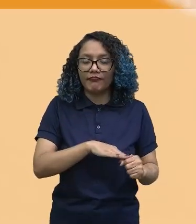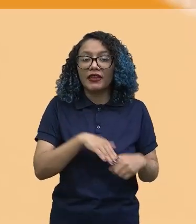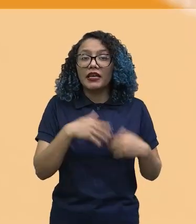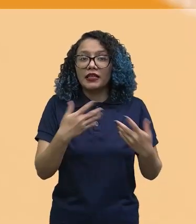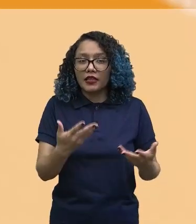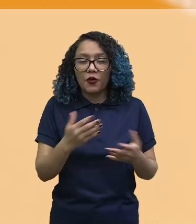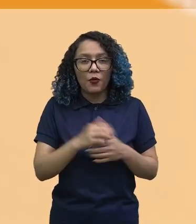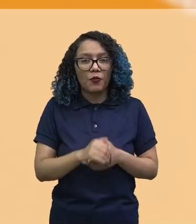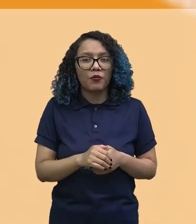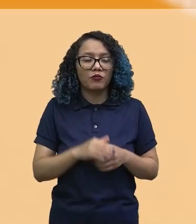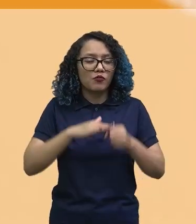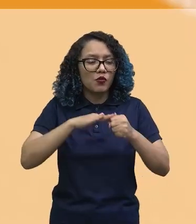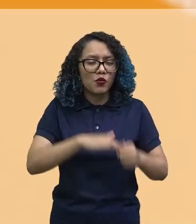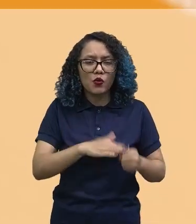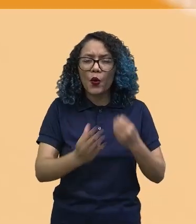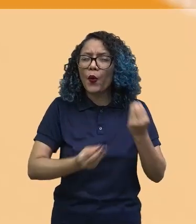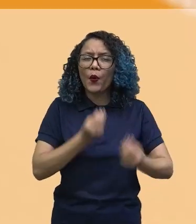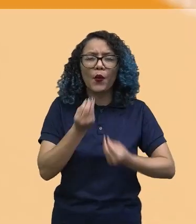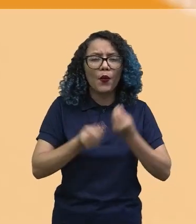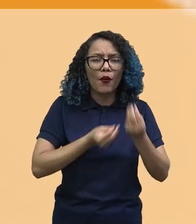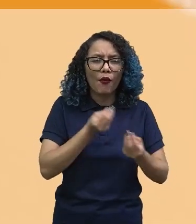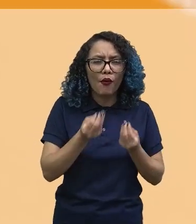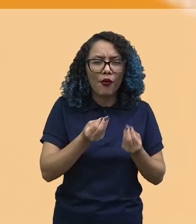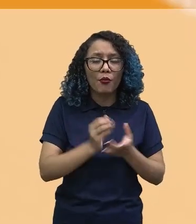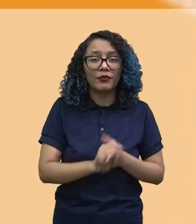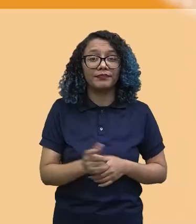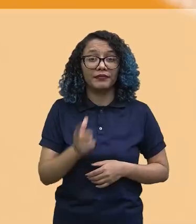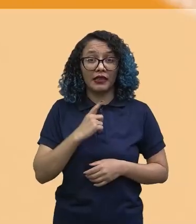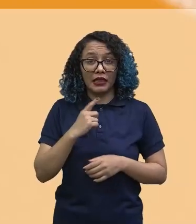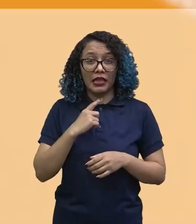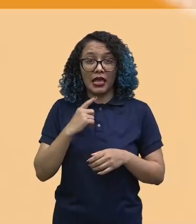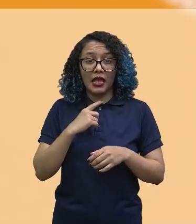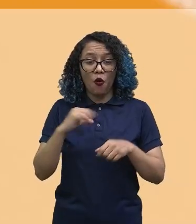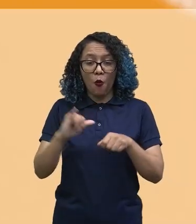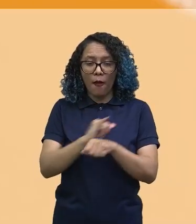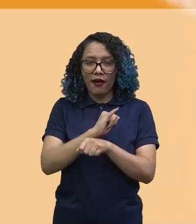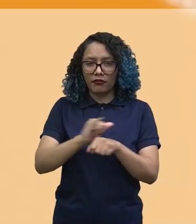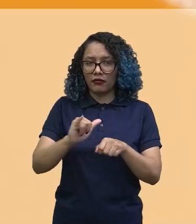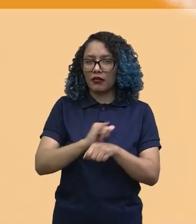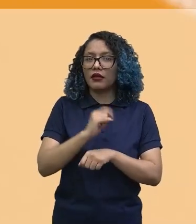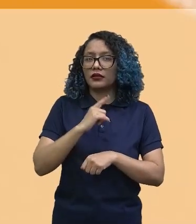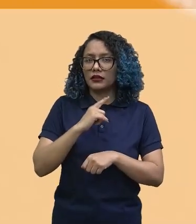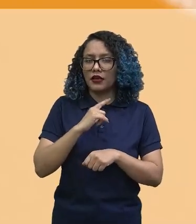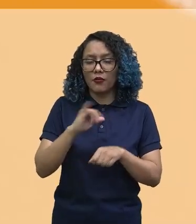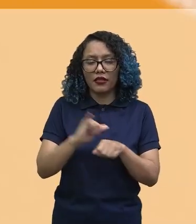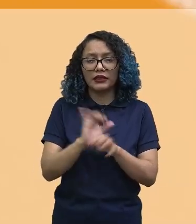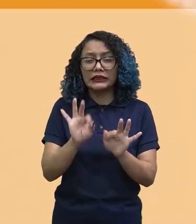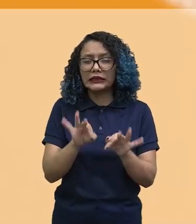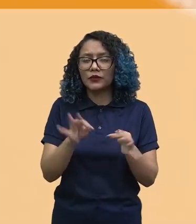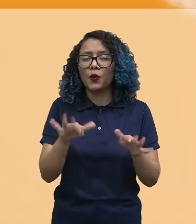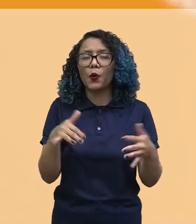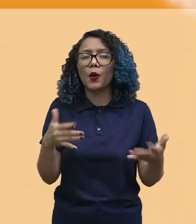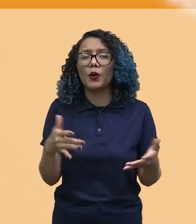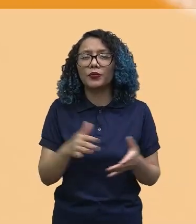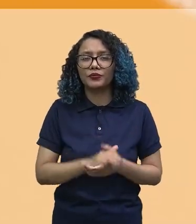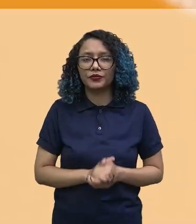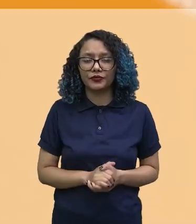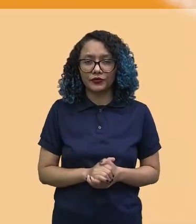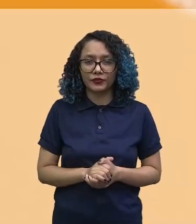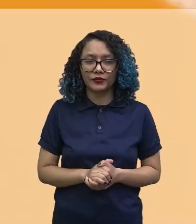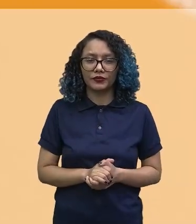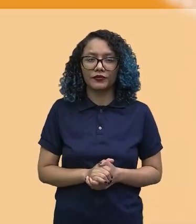repressão desse movimento, houve uma tática muito simples, que é a tentativa